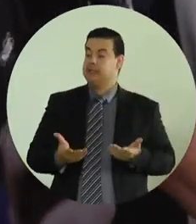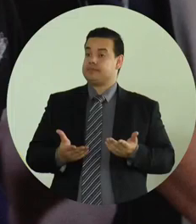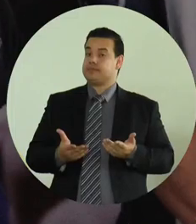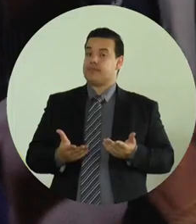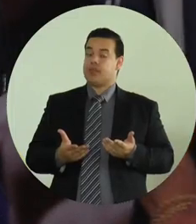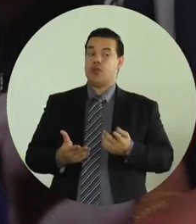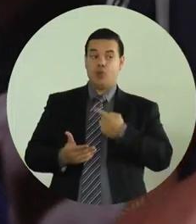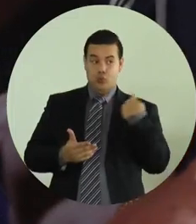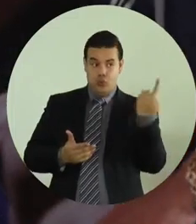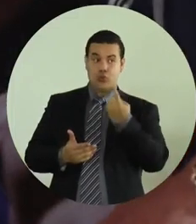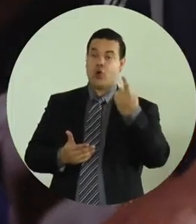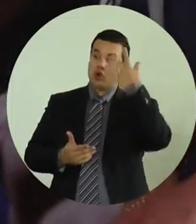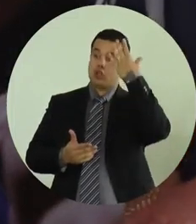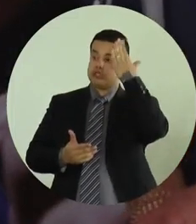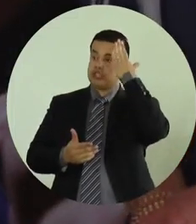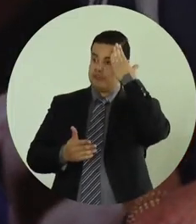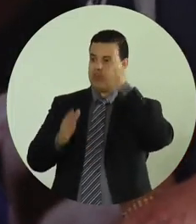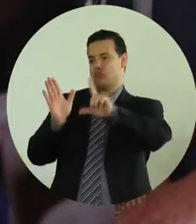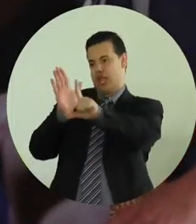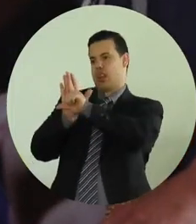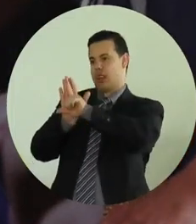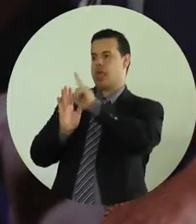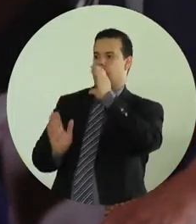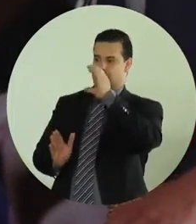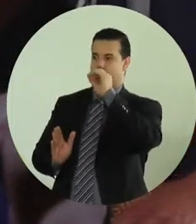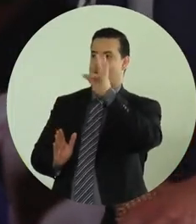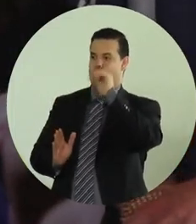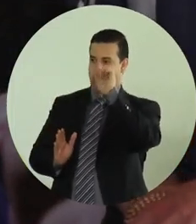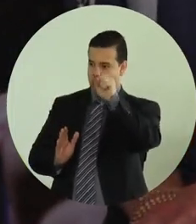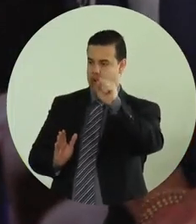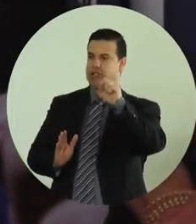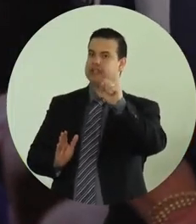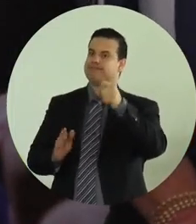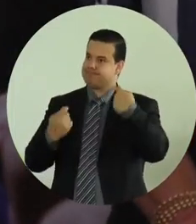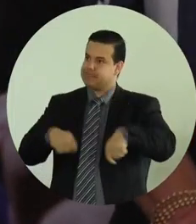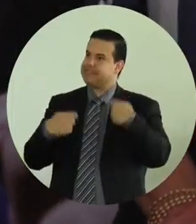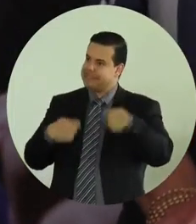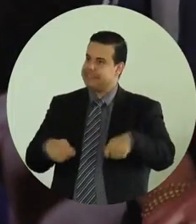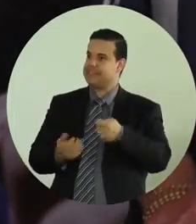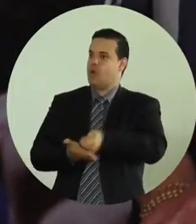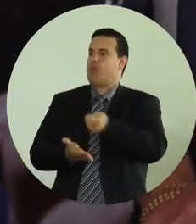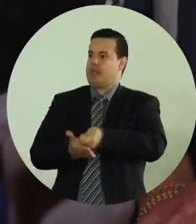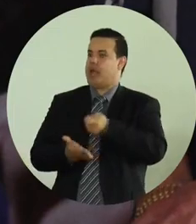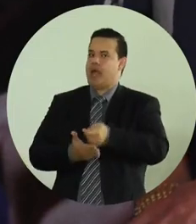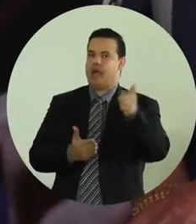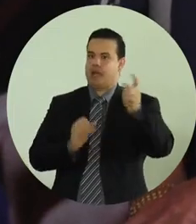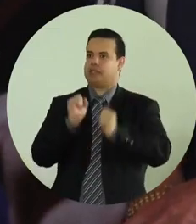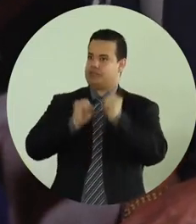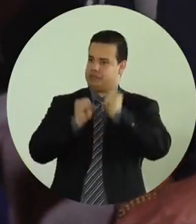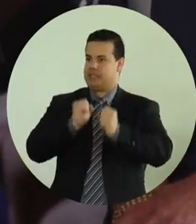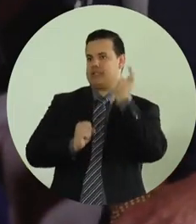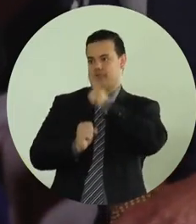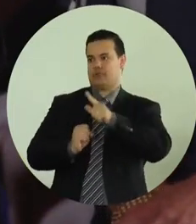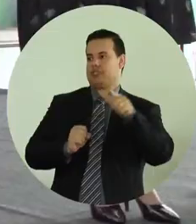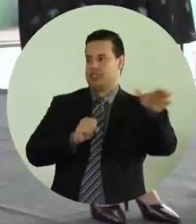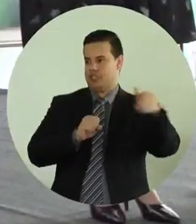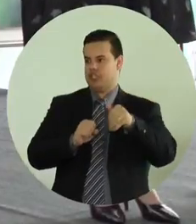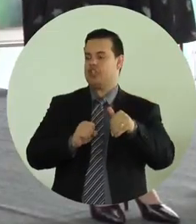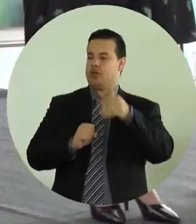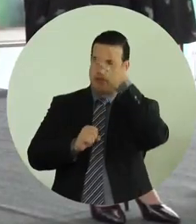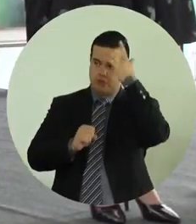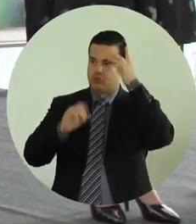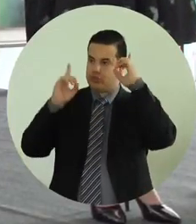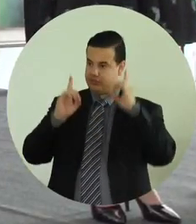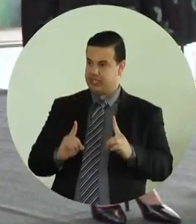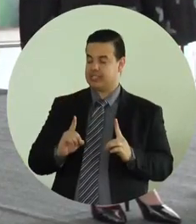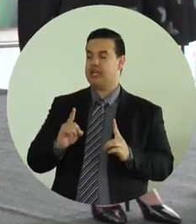gente sabe que a lei de cotas ainda é o mal necessário no nosso país, mas eu tenho certeza que iniciativas